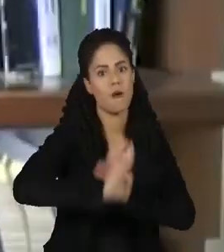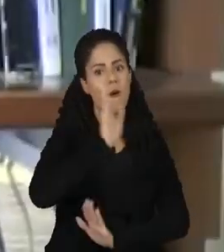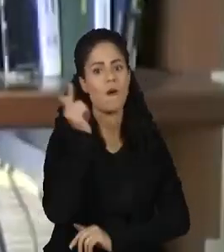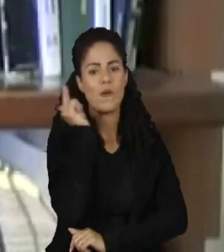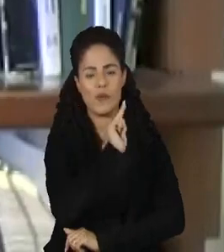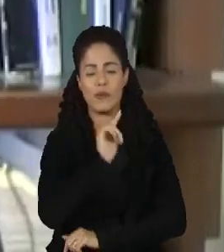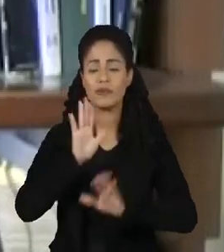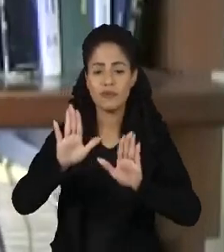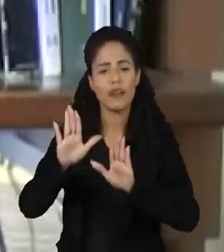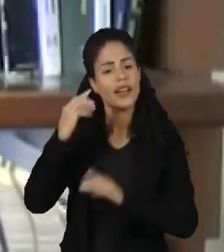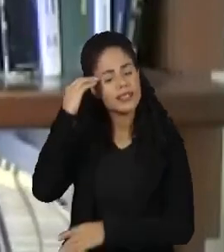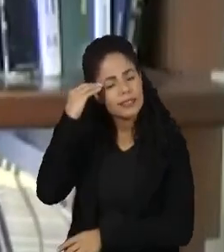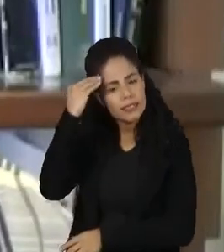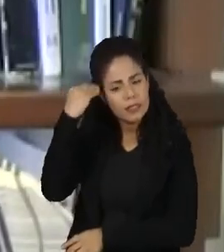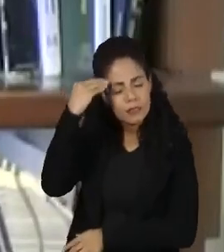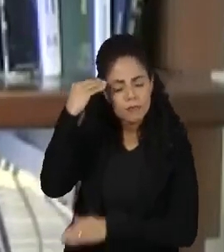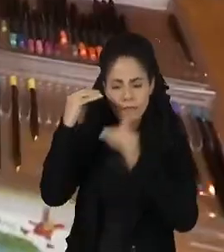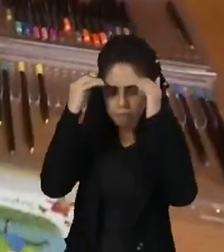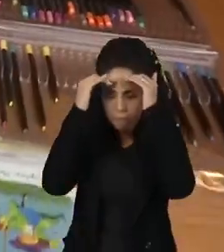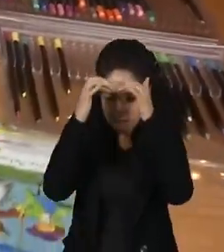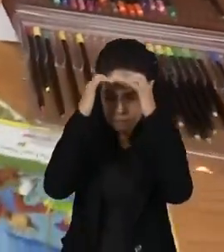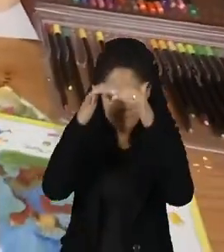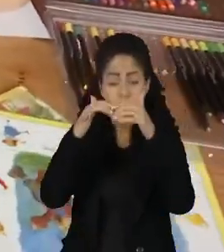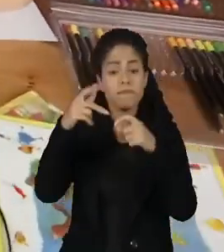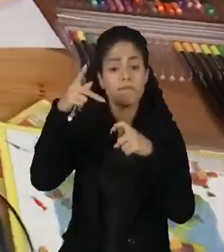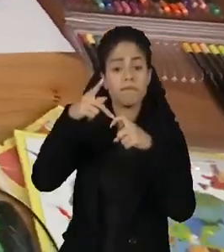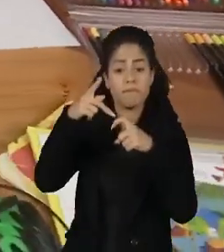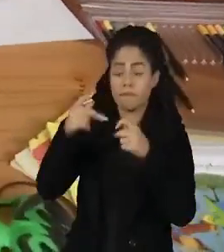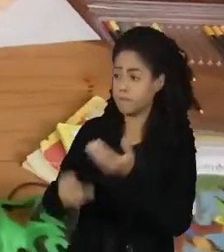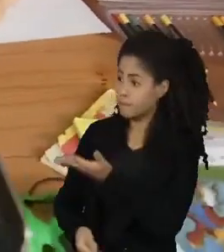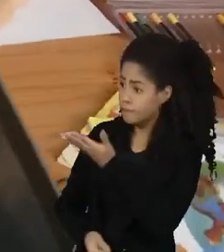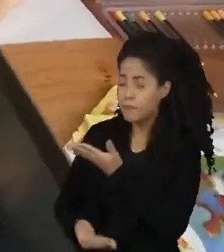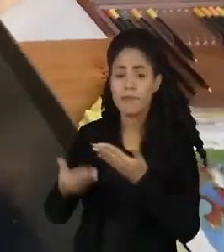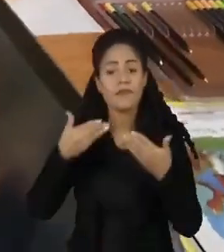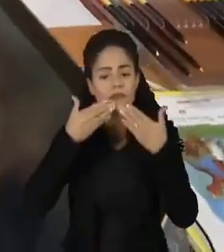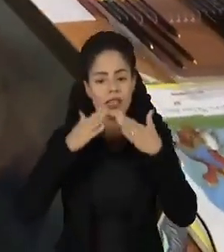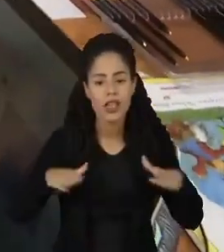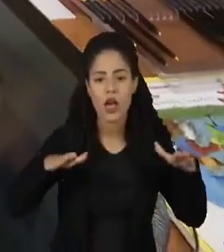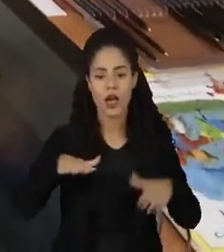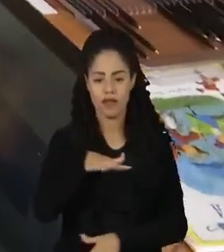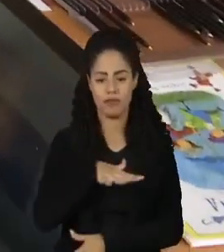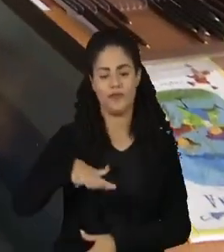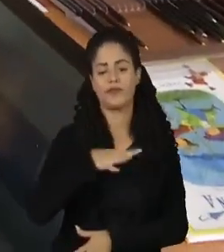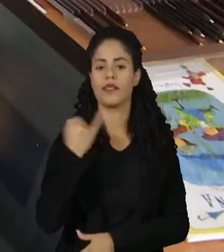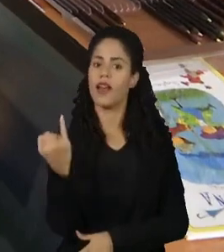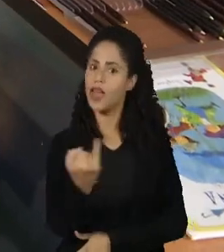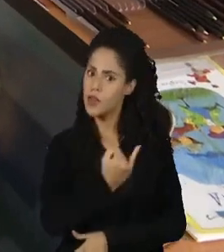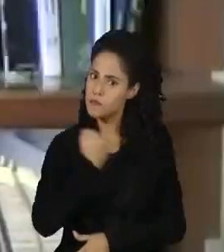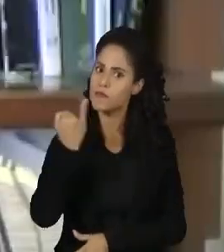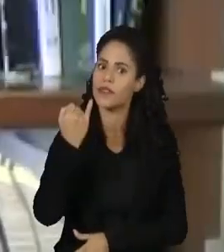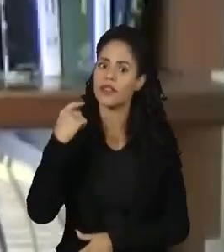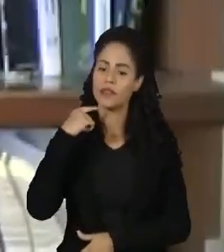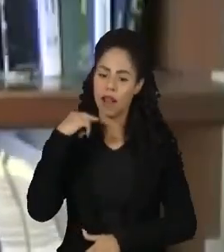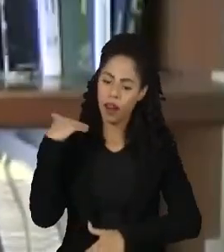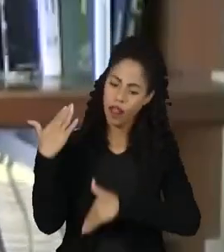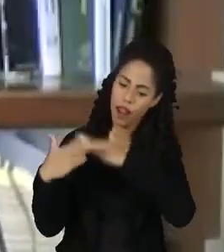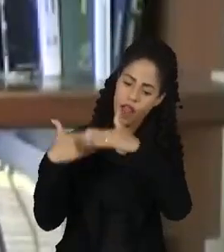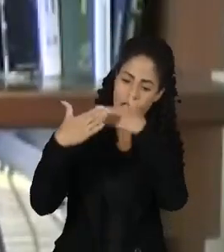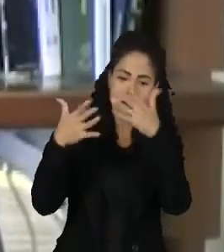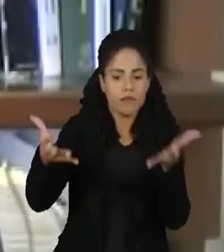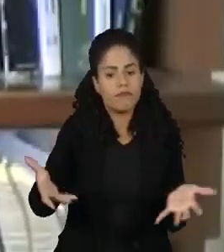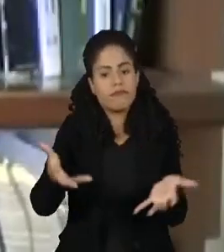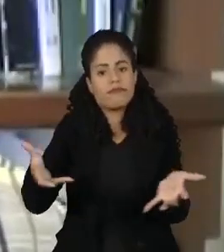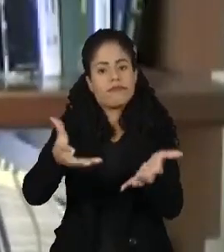Este neuropediatra explica que o ambiente em que a criança está inserida é essencial para o desenvolvimento da fala. Tem que vir junto